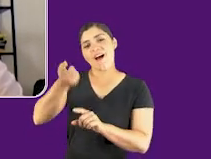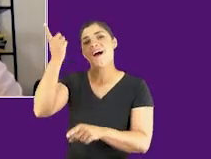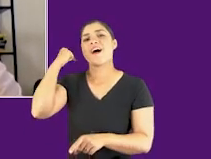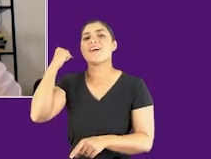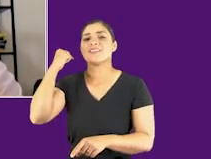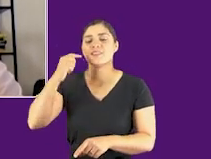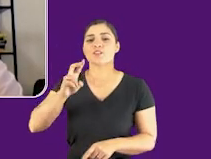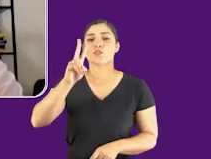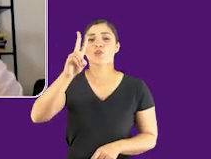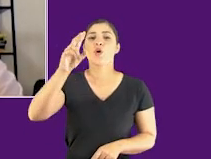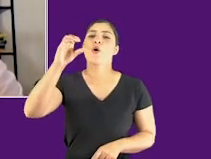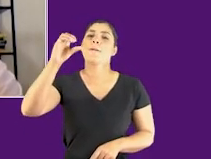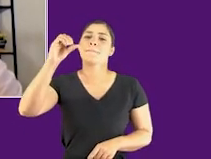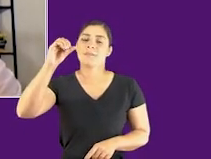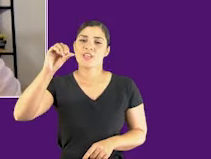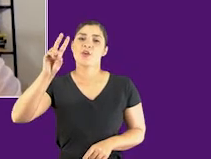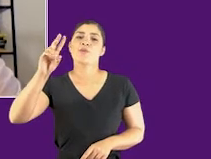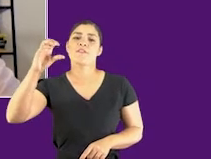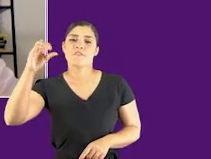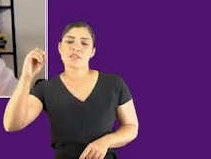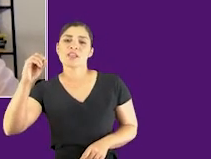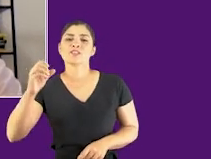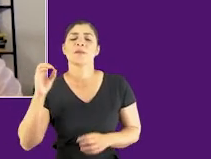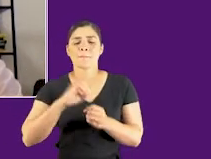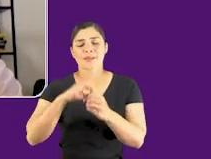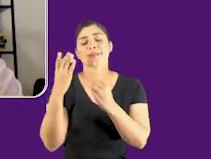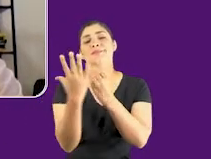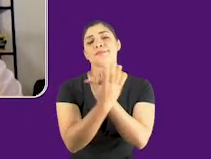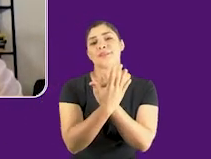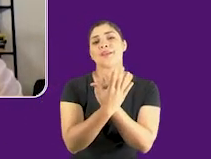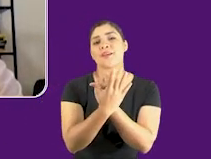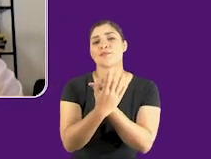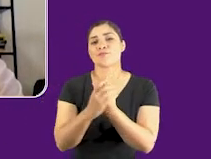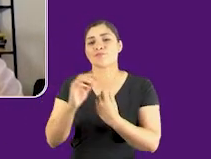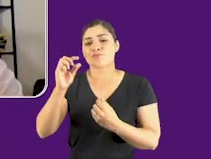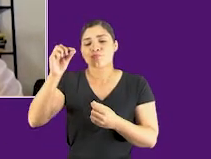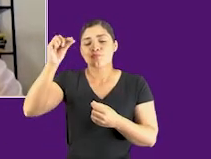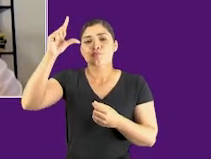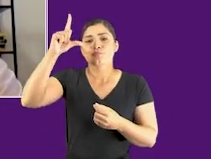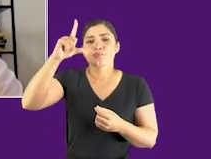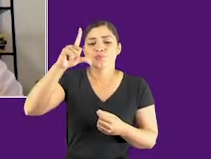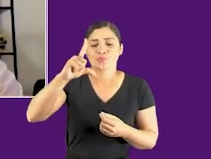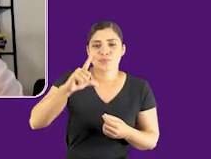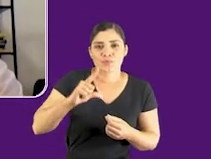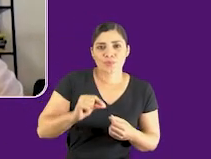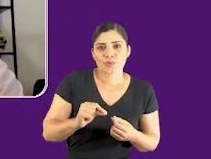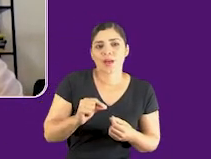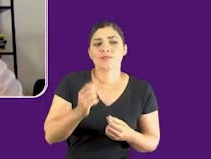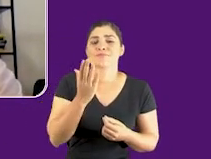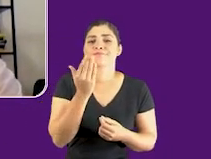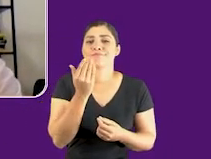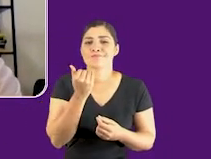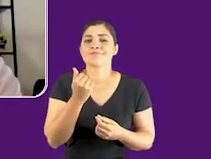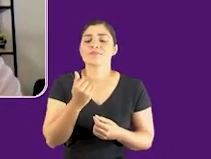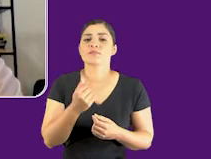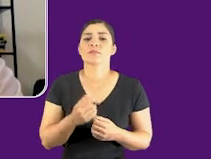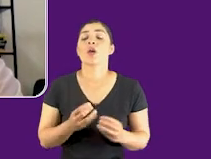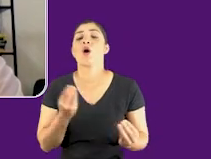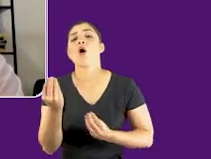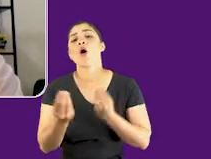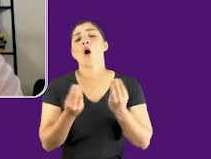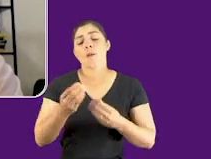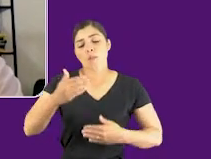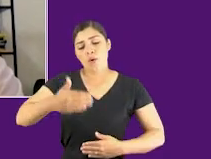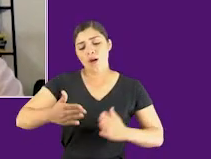uma lavanderia ainda uma participação muito baixa do categoria alimentos e bebidas né e na sua